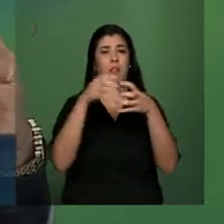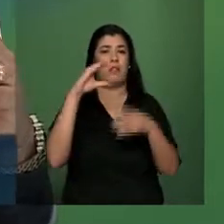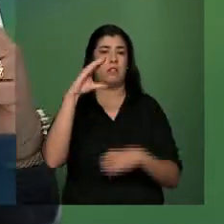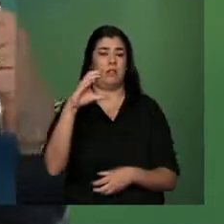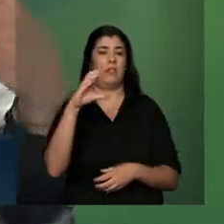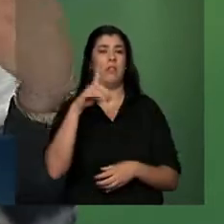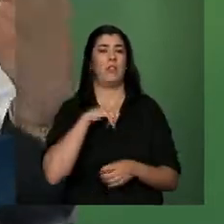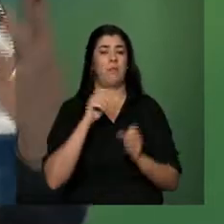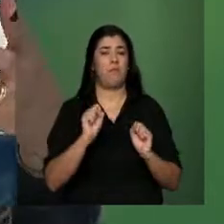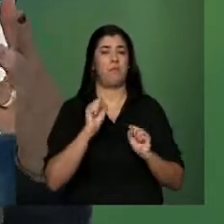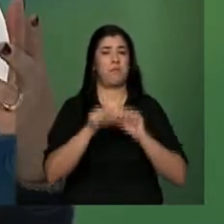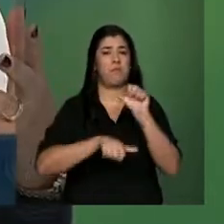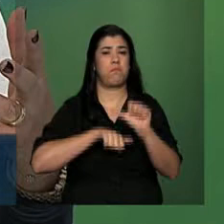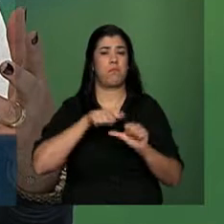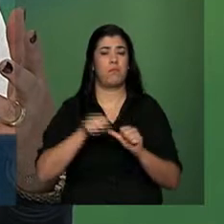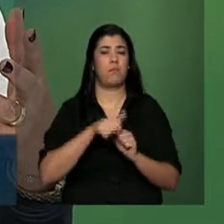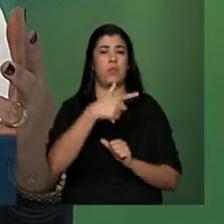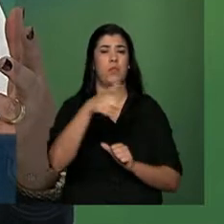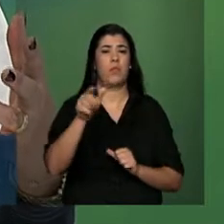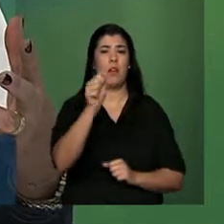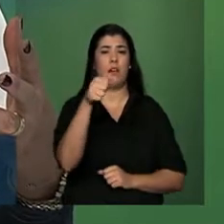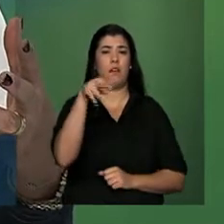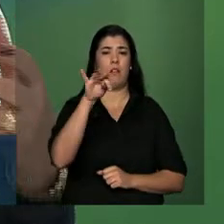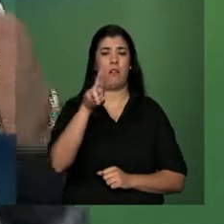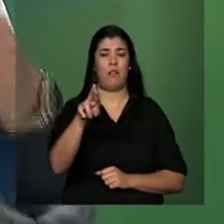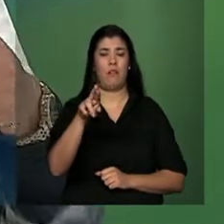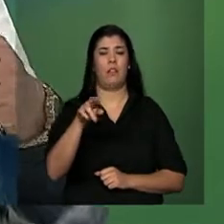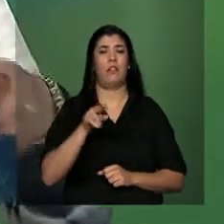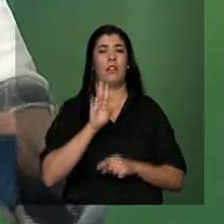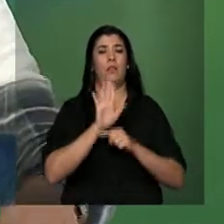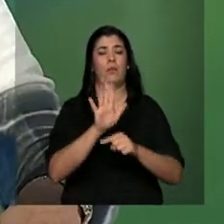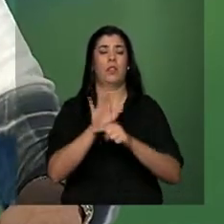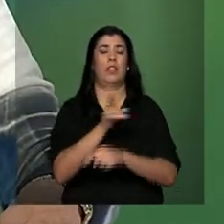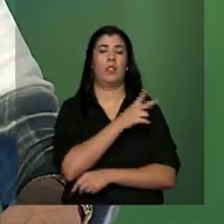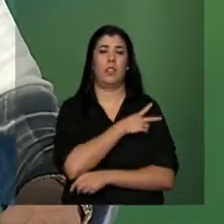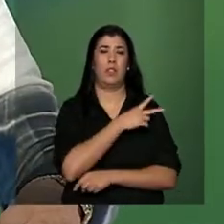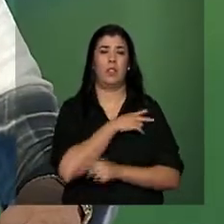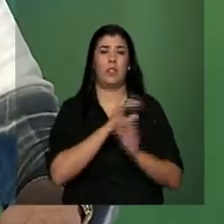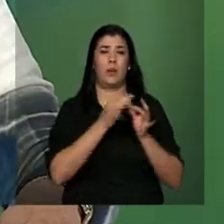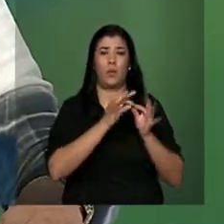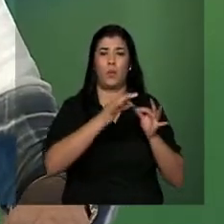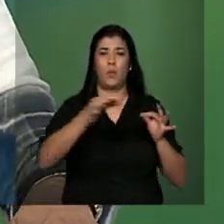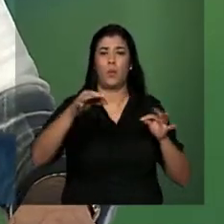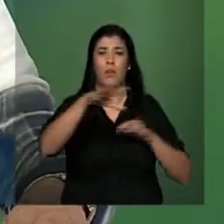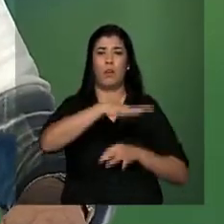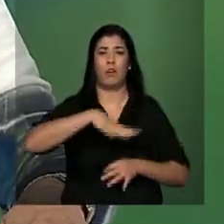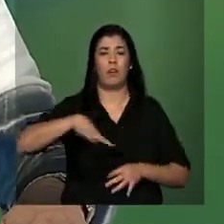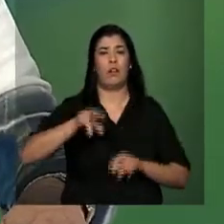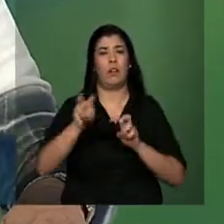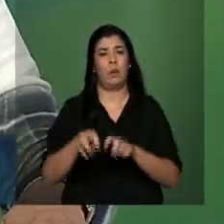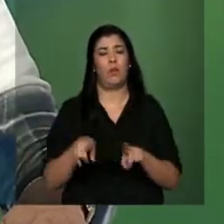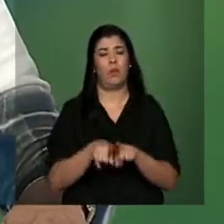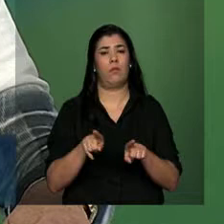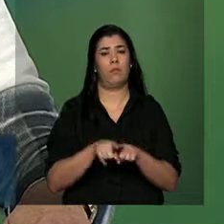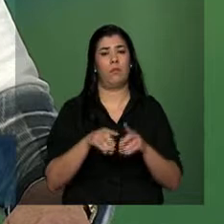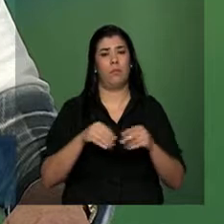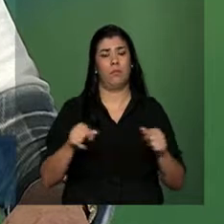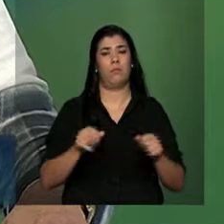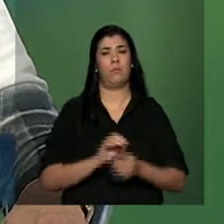ANATER, com todas as parcerias de assistência técnica e extensão rural, é o instrumento mais importante para efetivar esse programa da classe